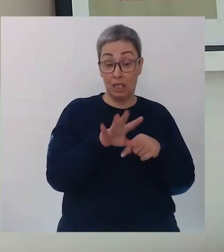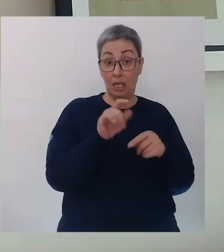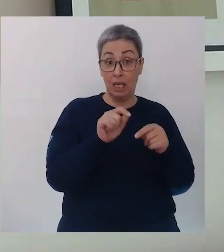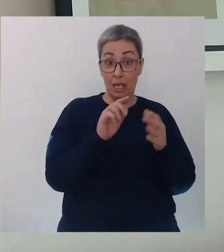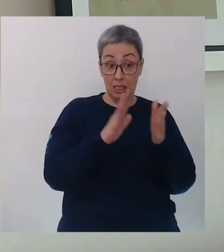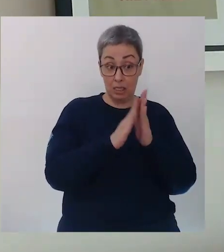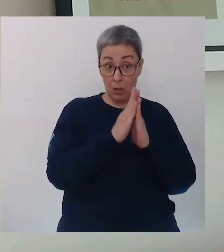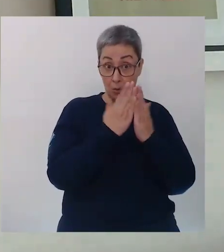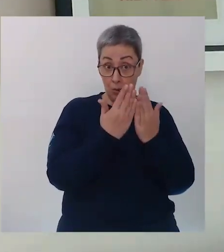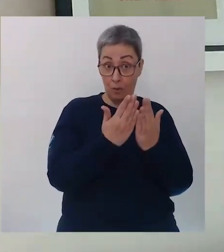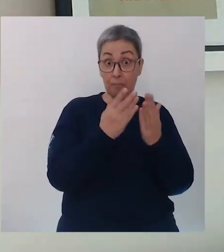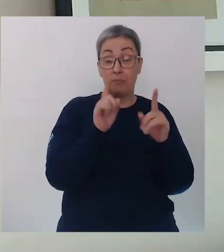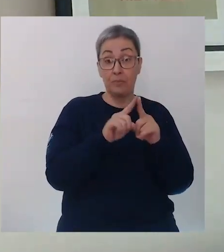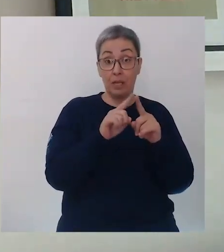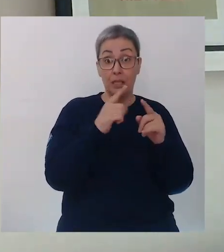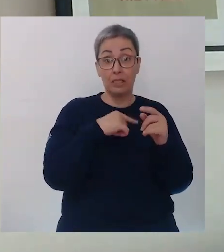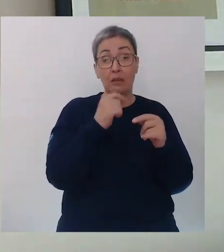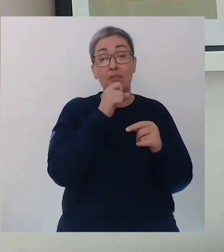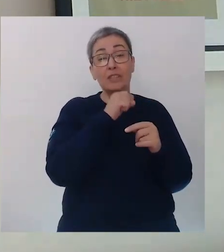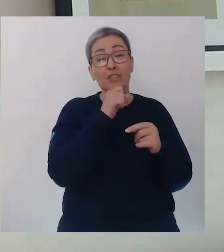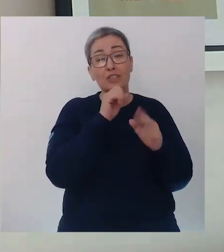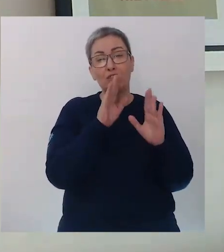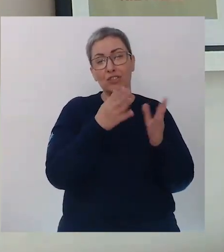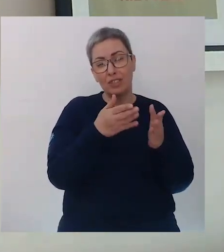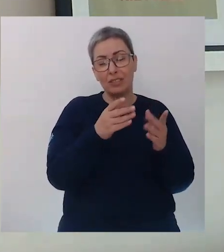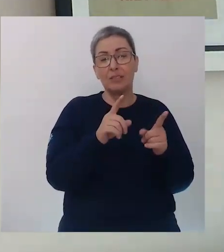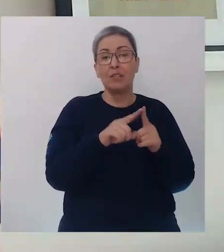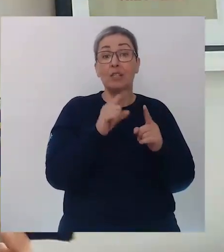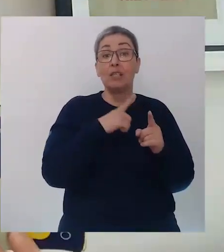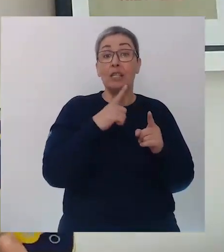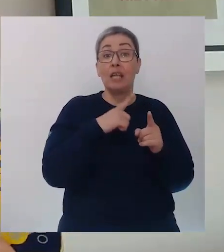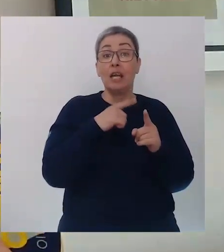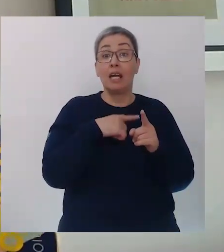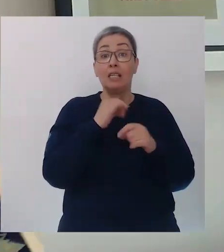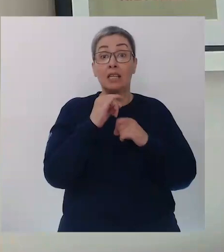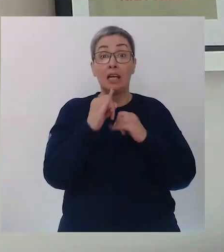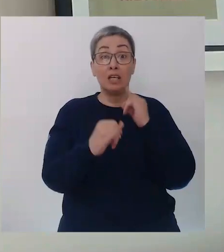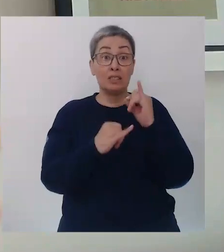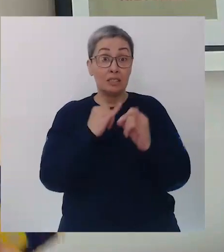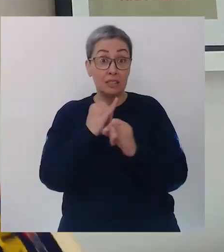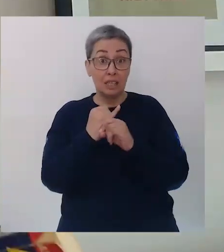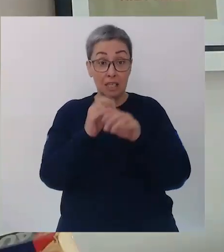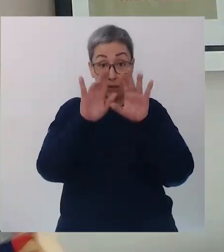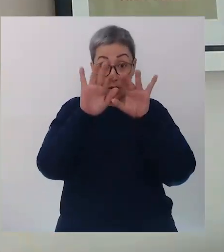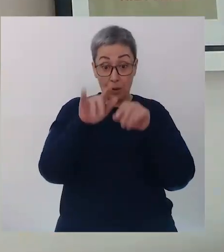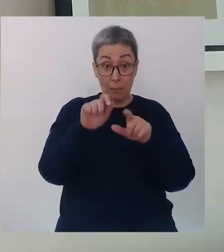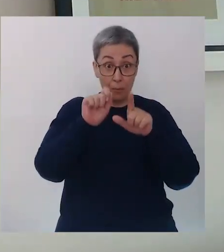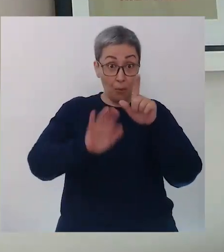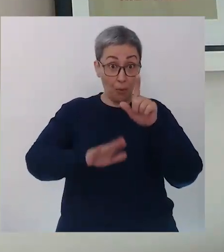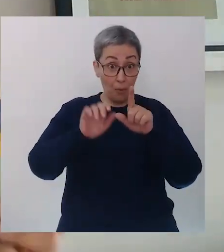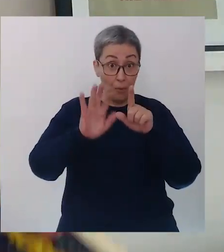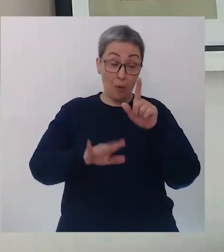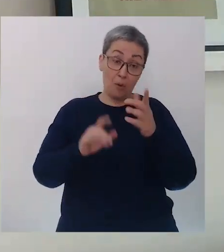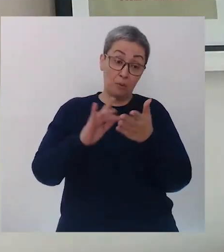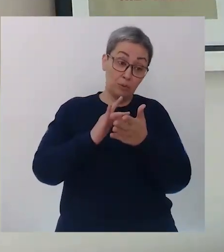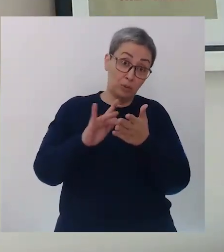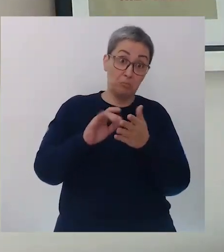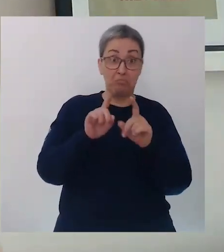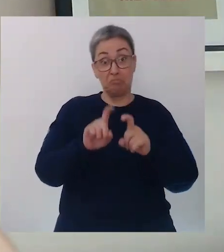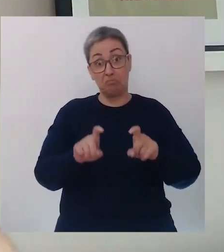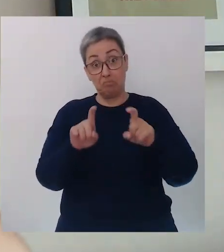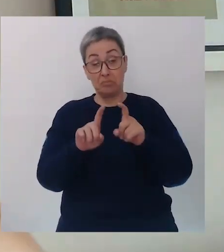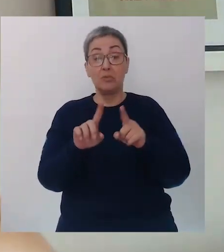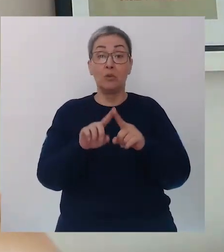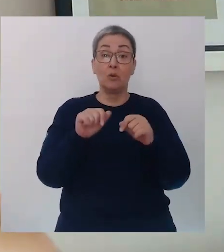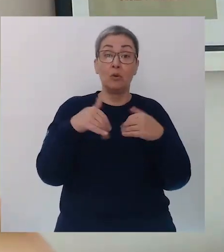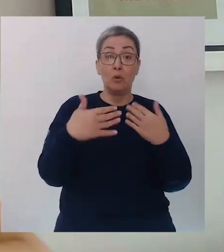que é esse aqui que eu tô mostrando pra vocês. Ó, esse aqui já tá bem velhinho. E tem o em formato online, né? Que você vai pesquisar na internet. Pode ser no celular, no computador.